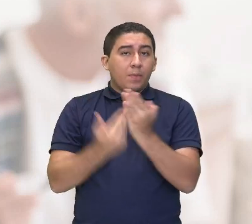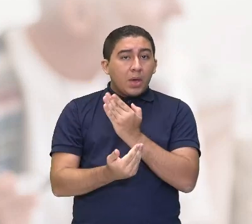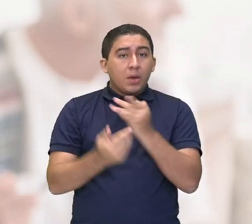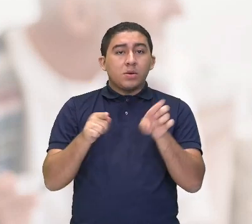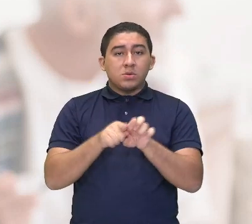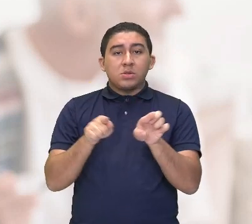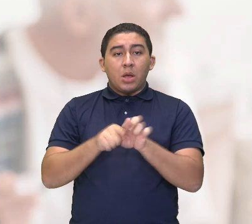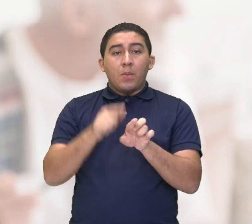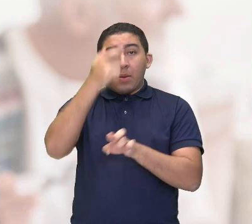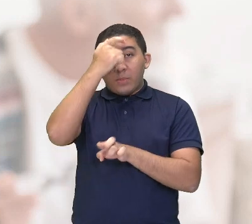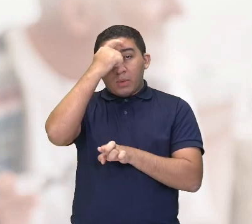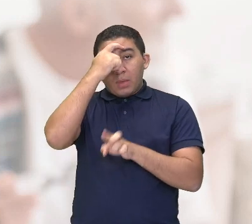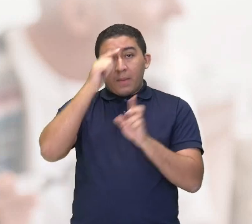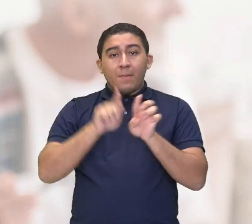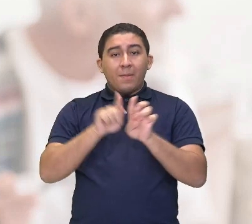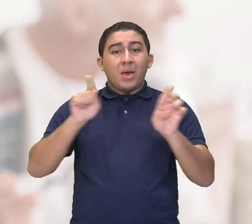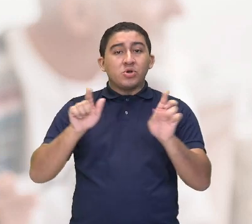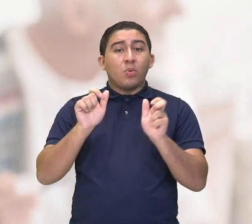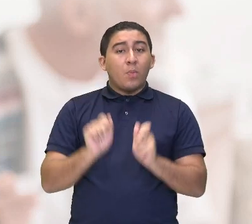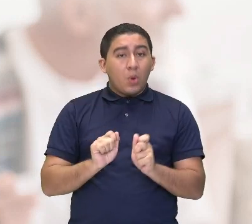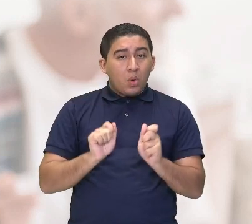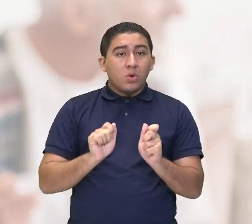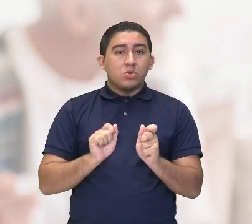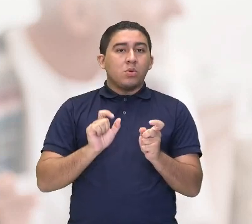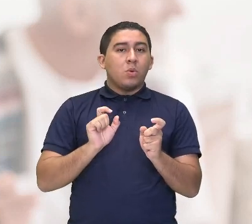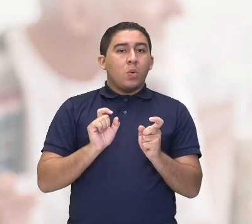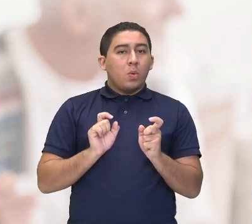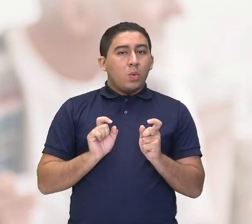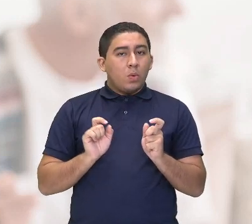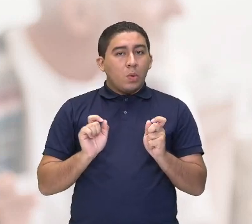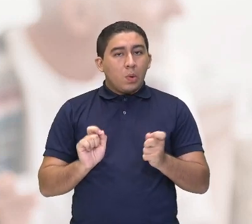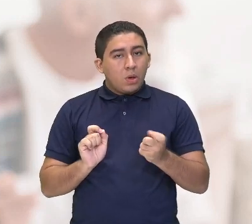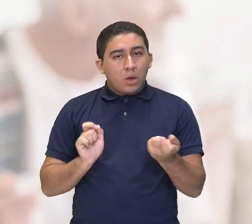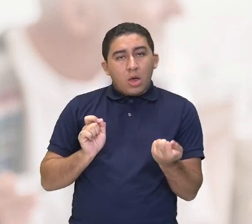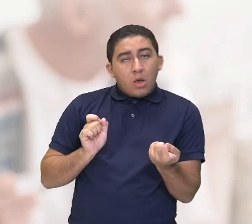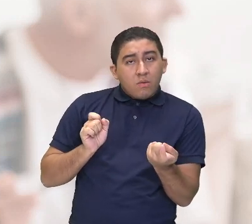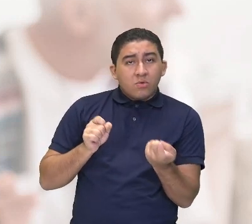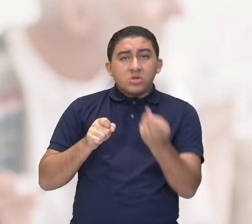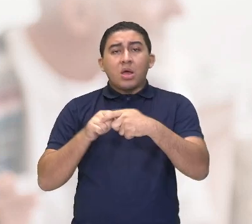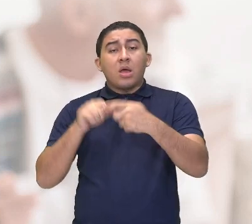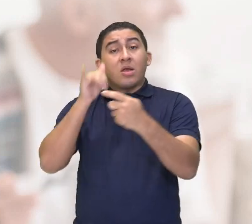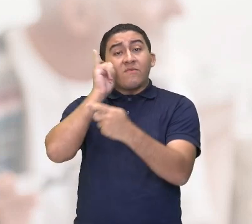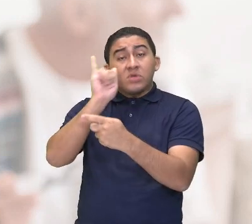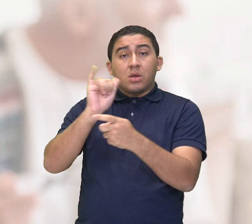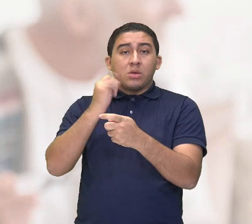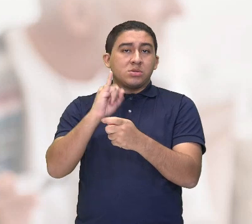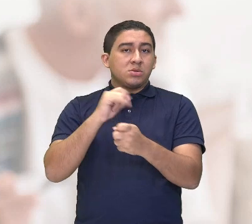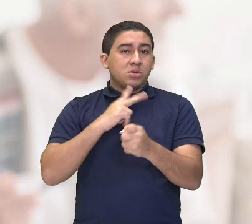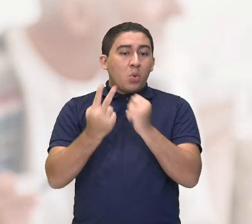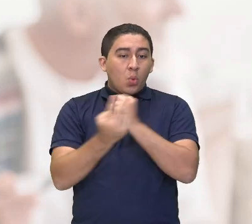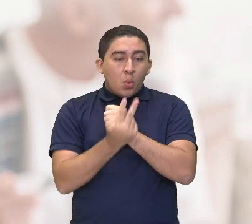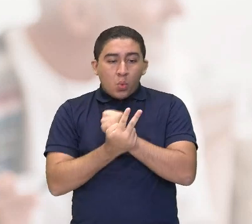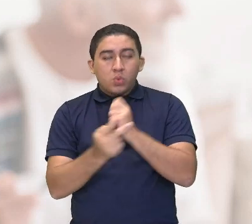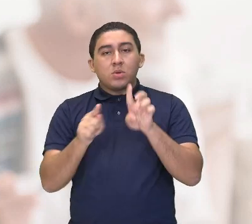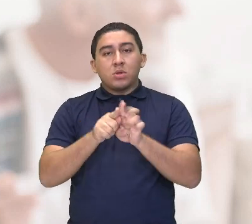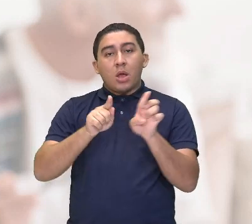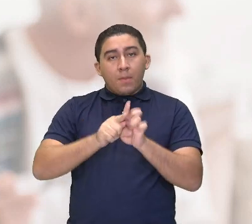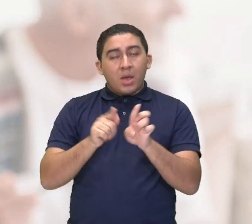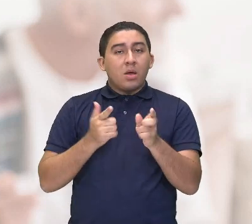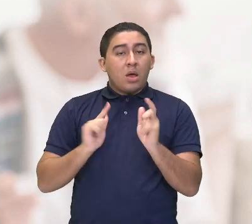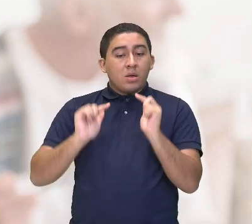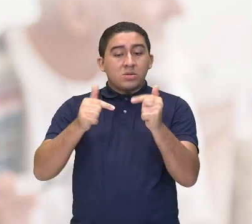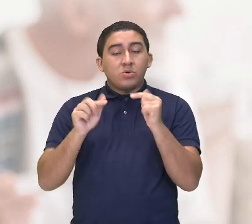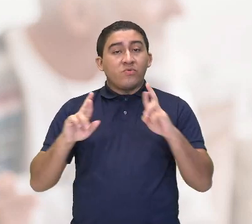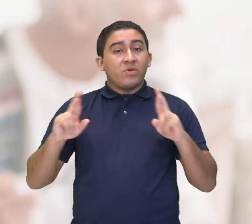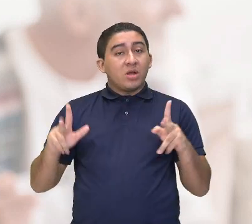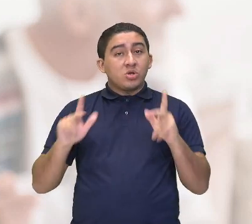cognitiva, né? Mas isso pode ser retardado, né? Com um tratamento adequado, um acompanhamento, atividades diferenciadas,